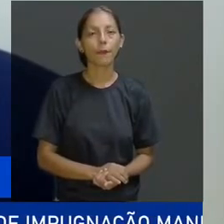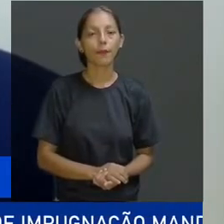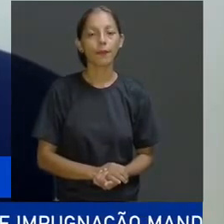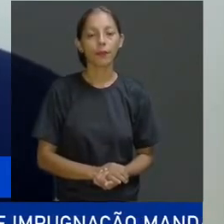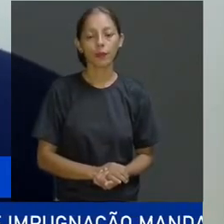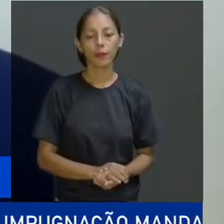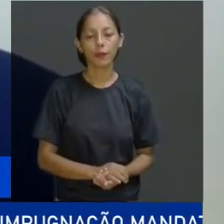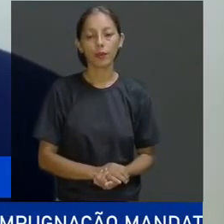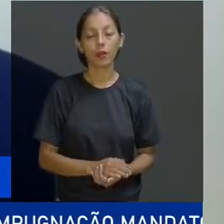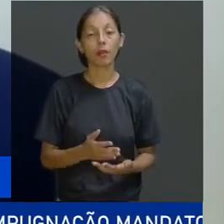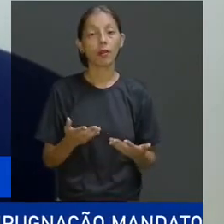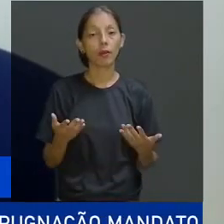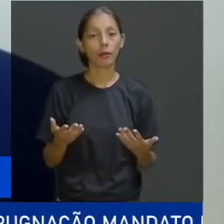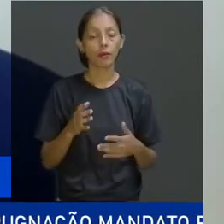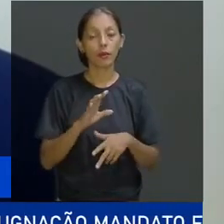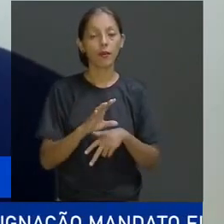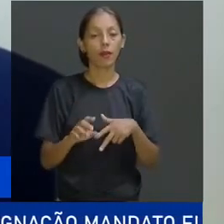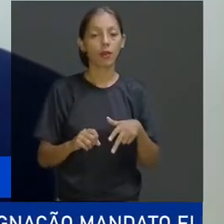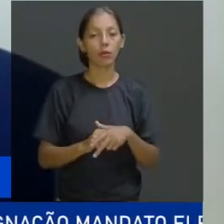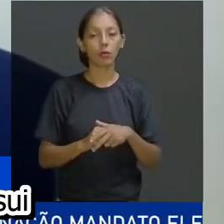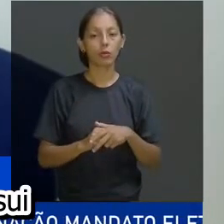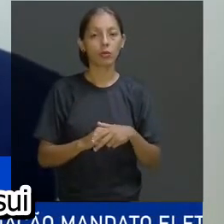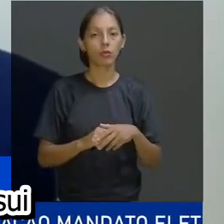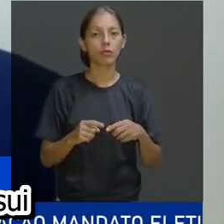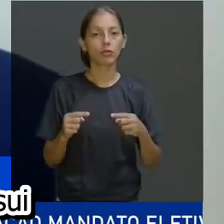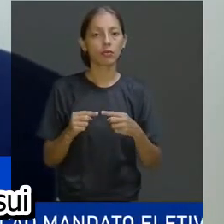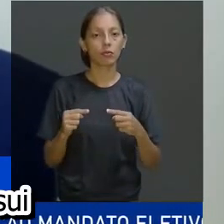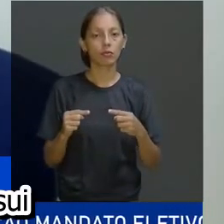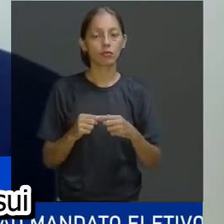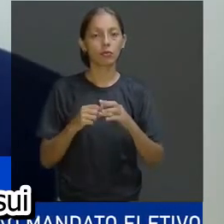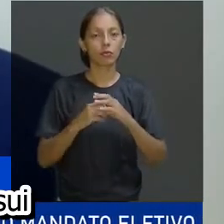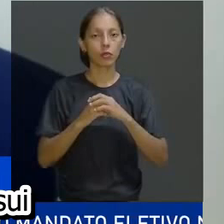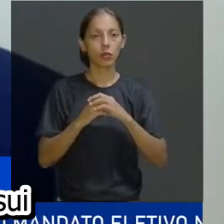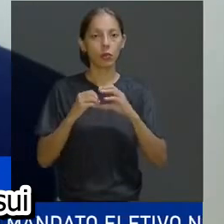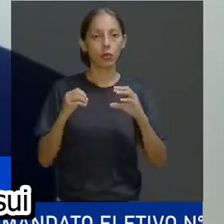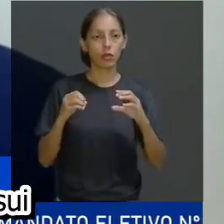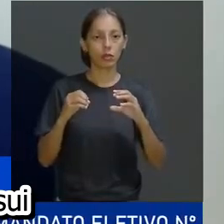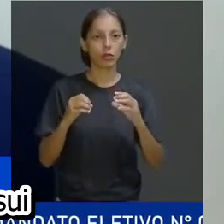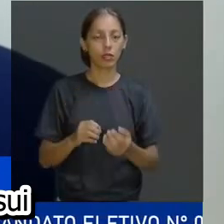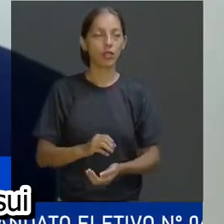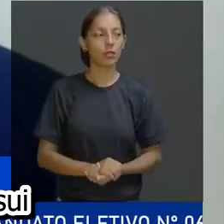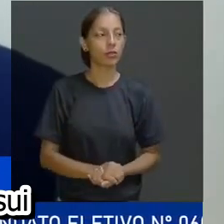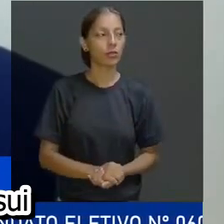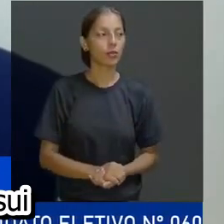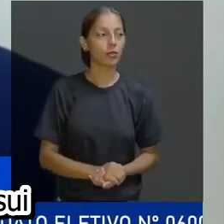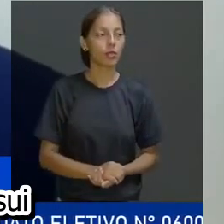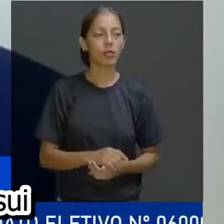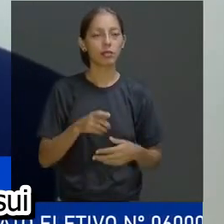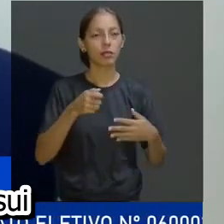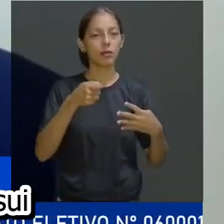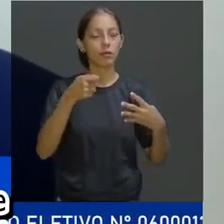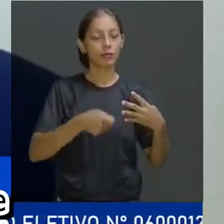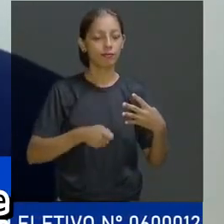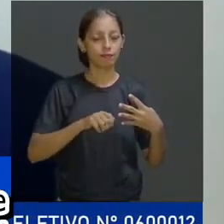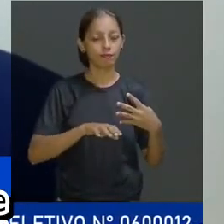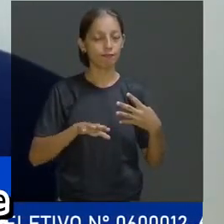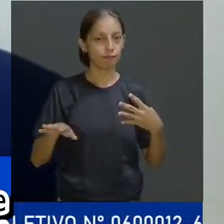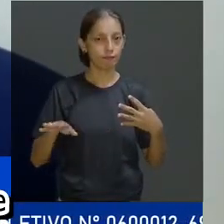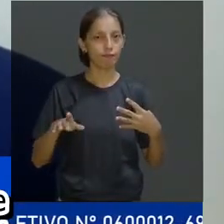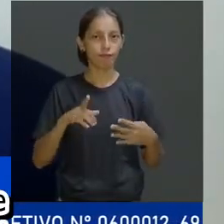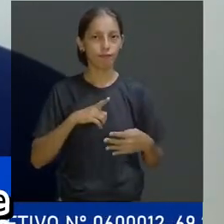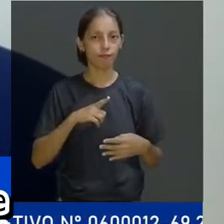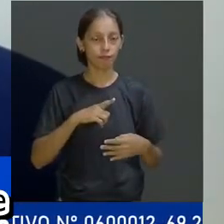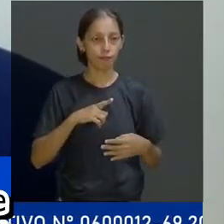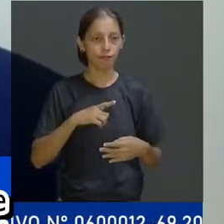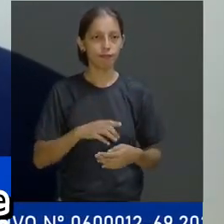Acerca da fraude à cota de gênero, o TSE possui firme jurisprudência no sentido de que seus efeitos são objetivos, impondo a cassação